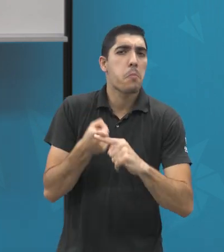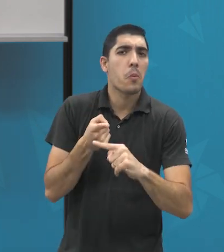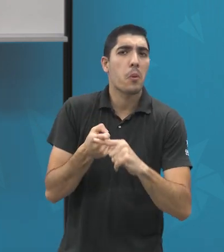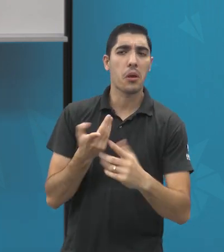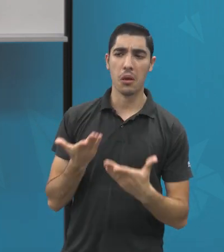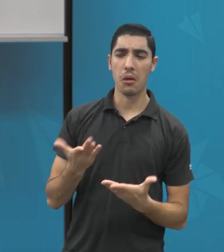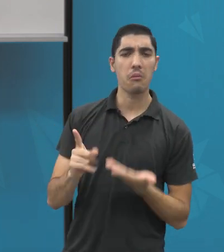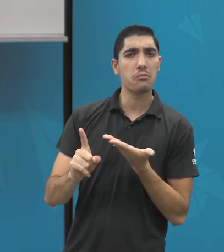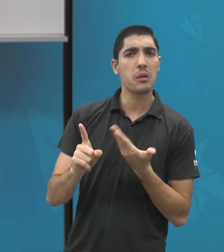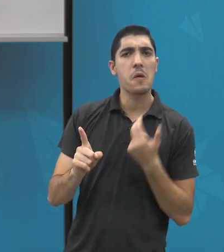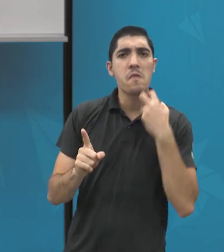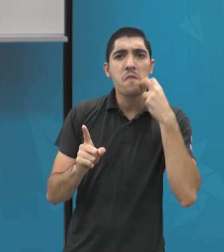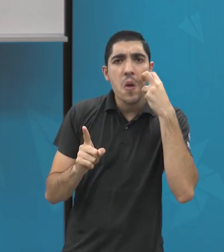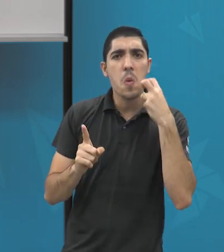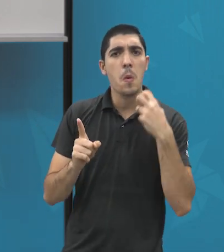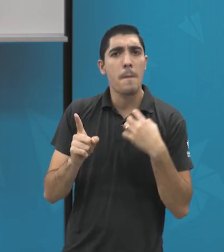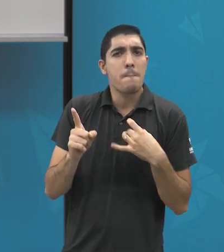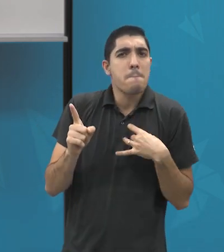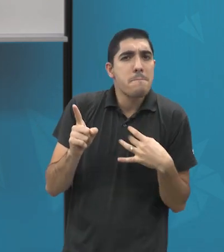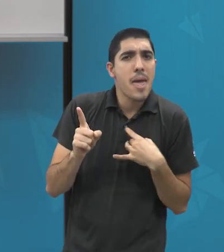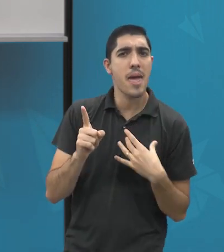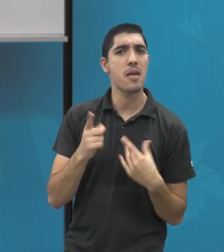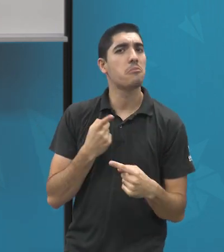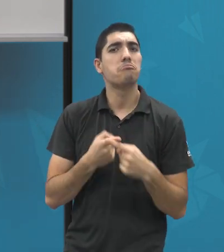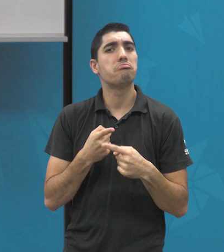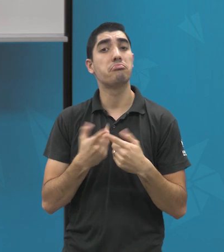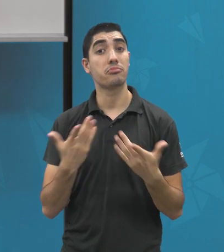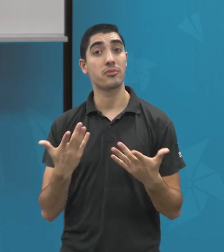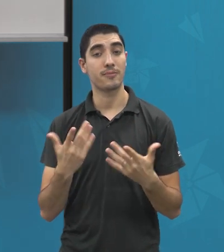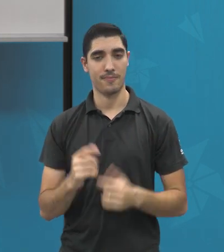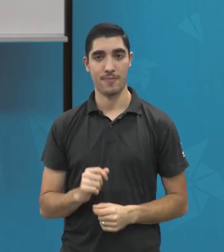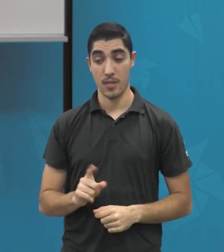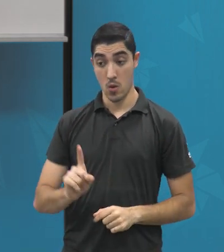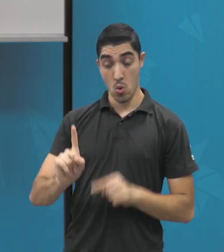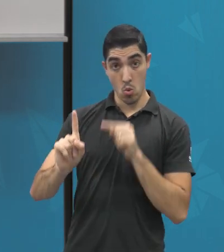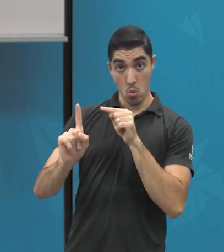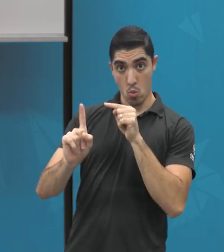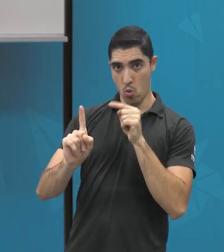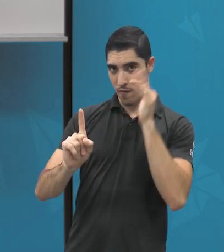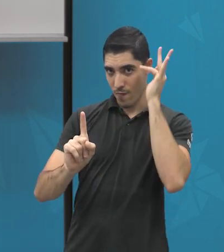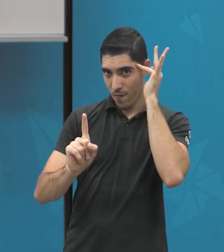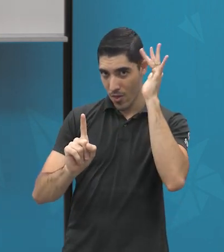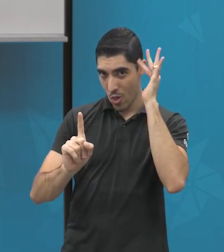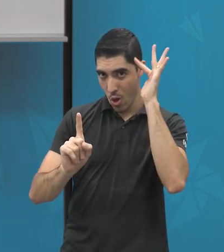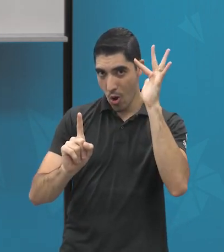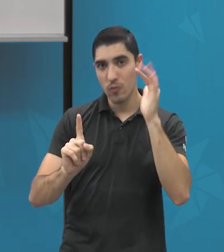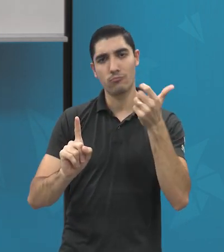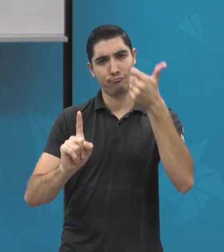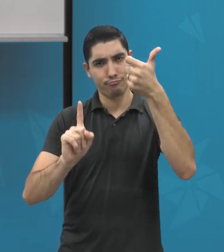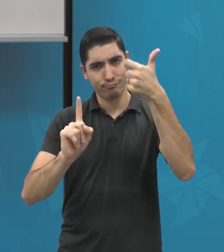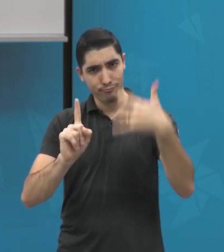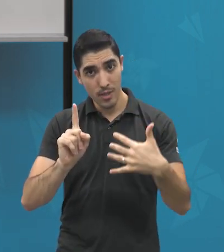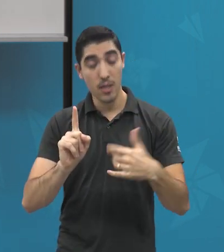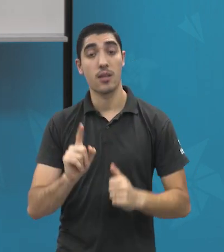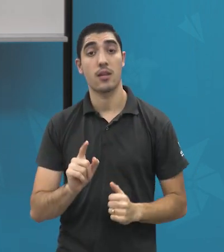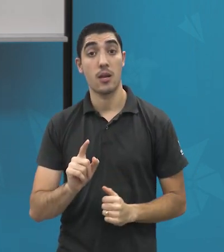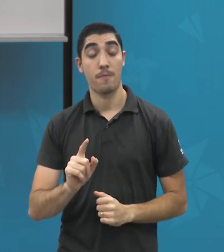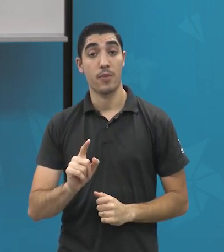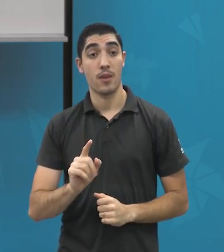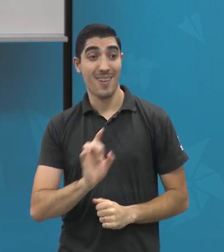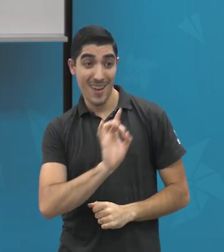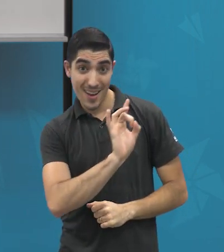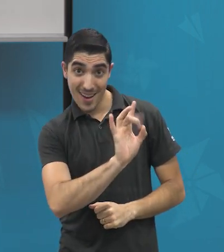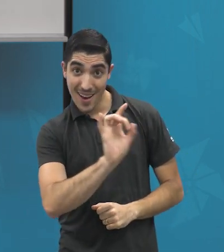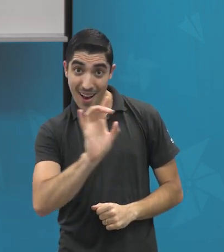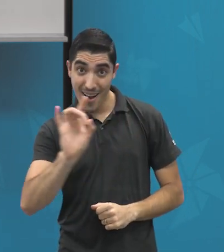ver com uma ideia do John Stuart Mill a respeito de nós,